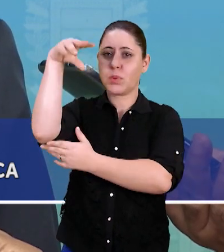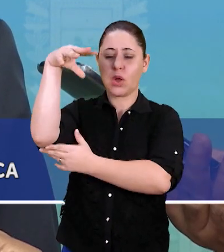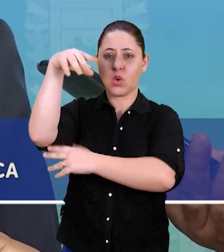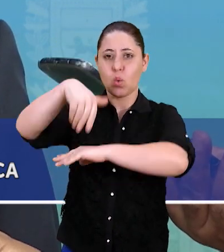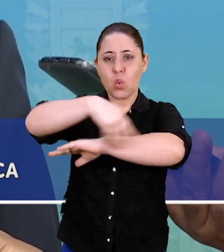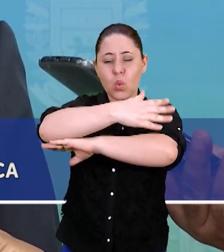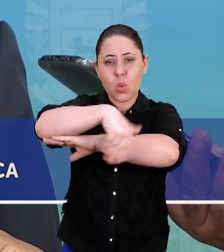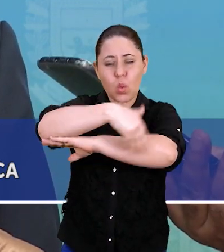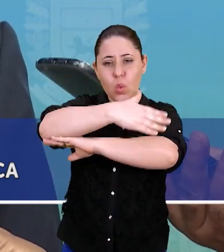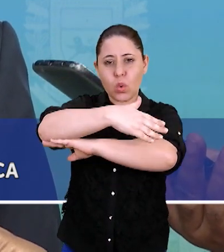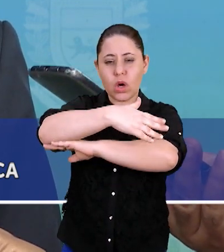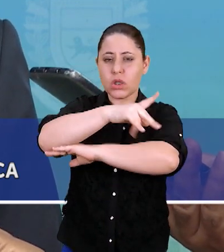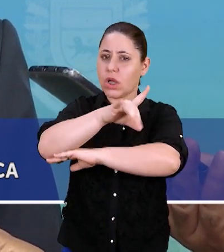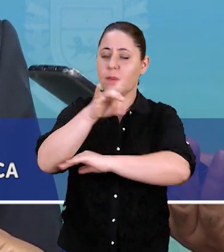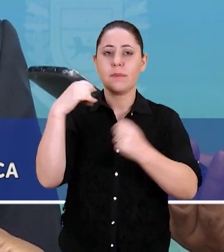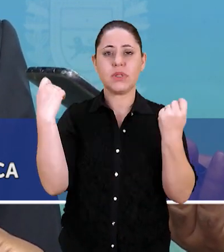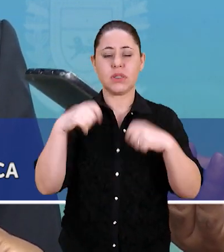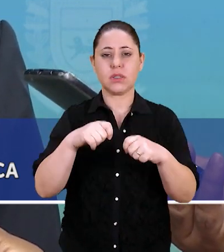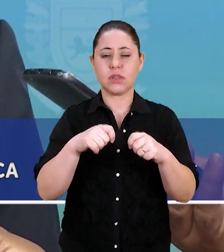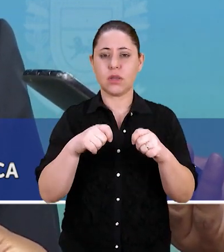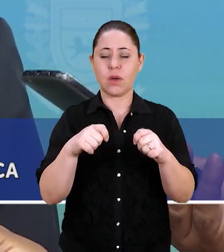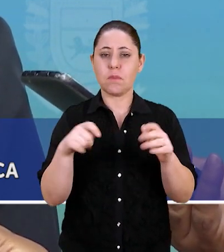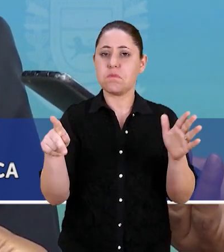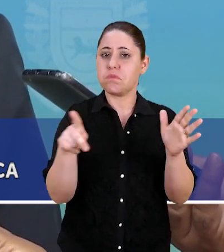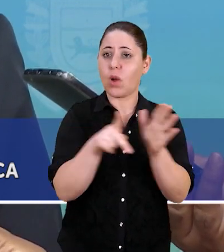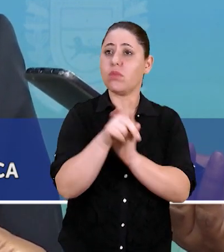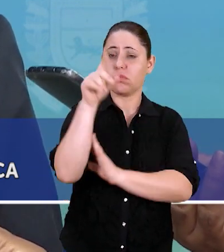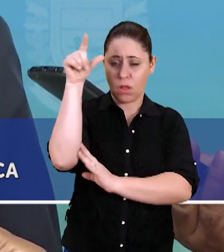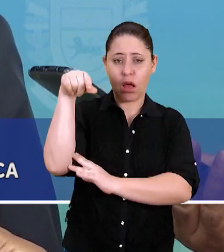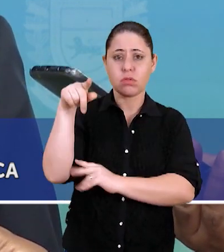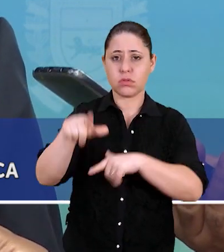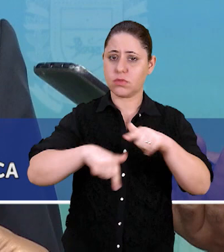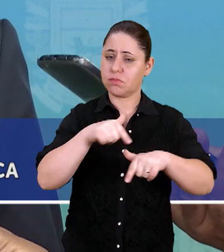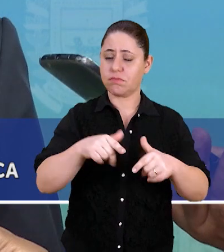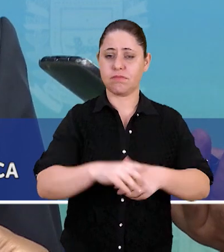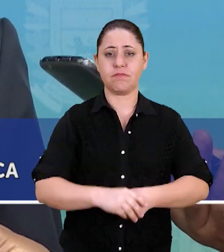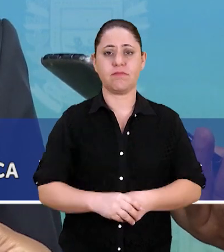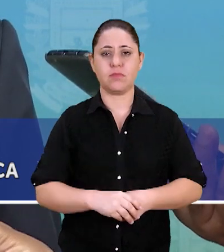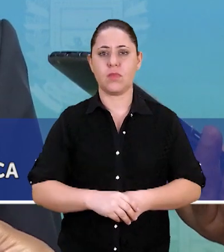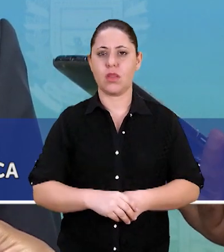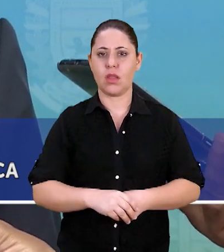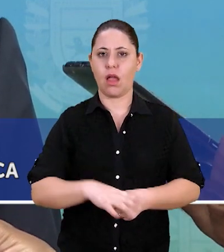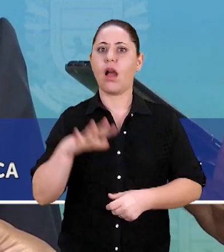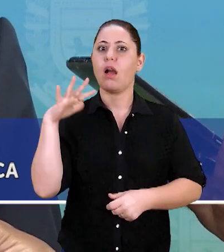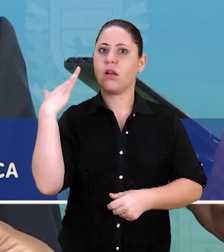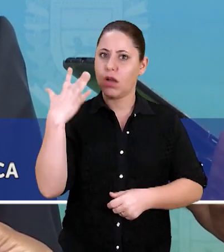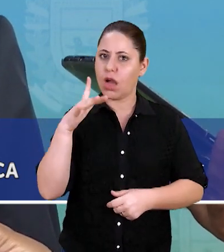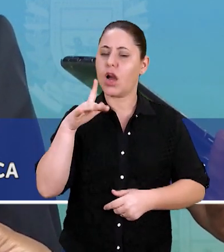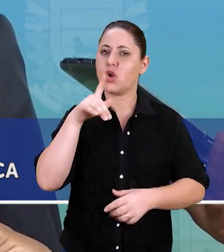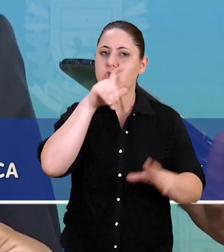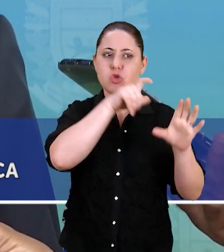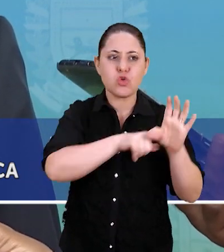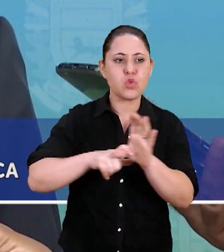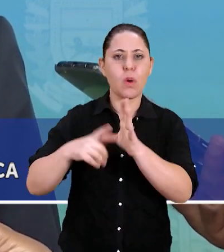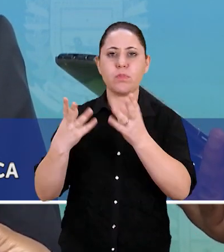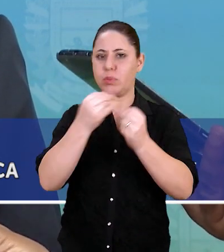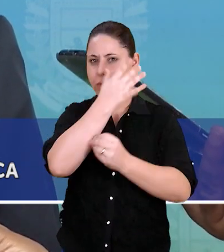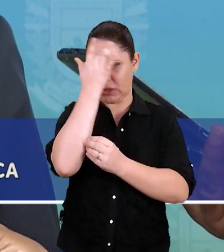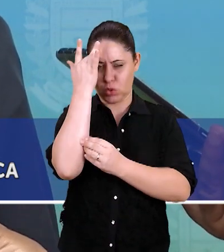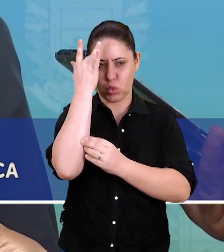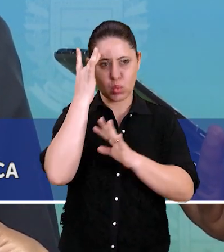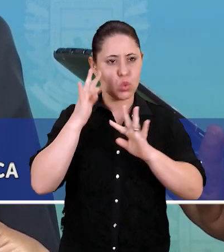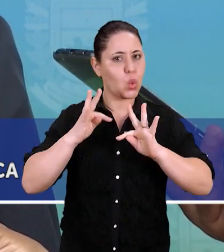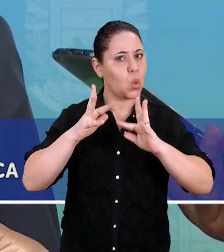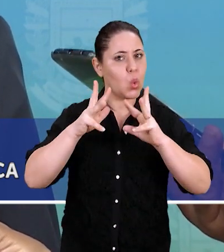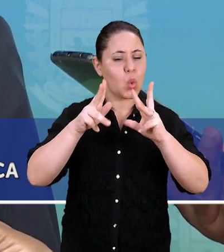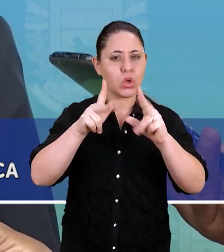para financiar a iluminação pública, que deveria ir direto para esse tipo de serviço, e não é barato, é cobrado